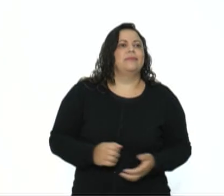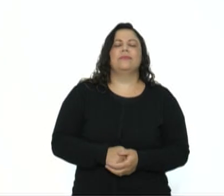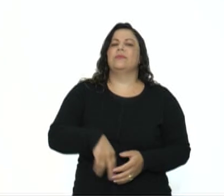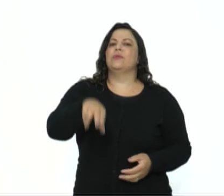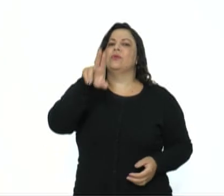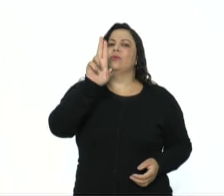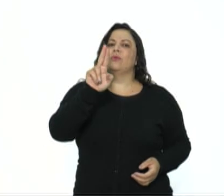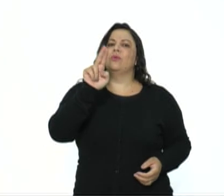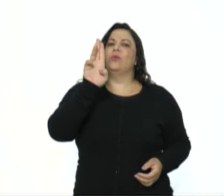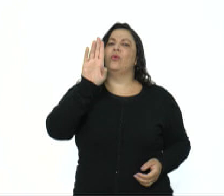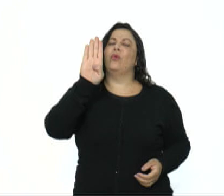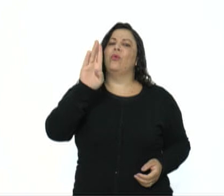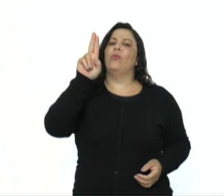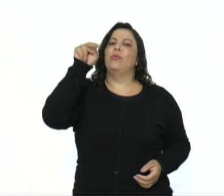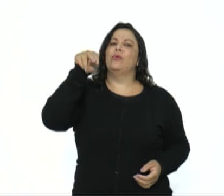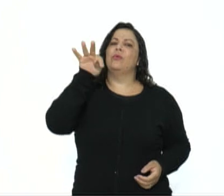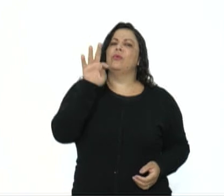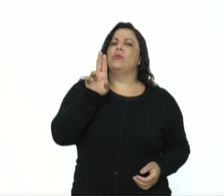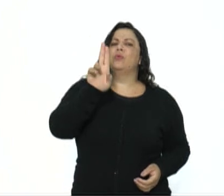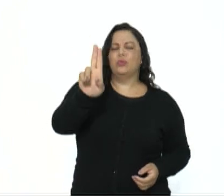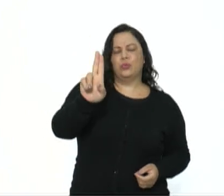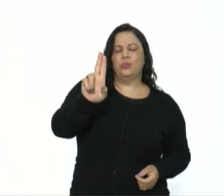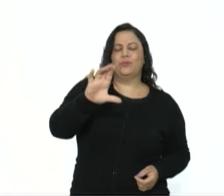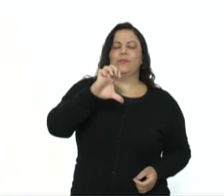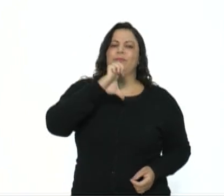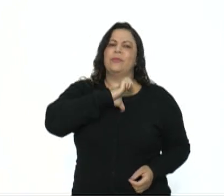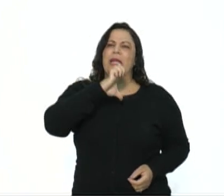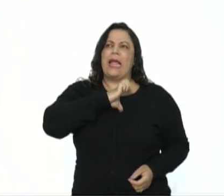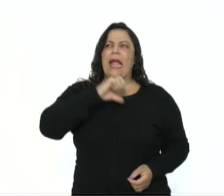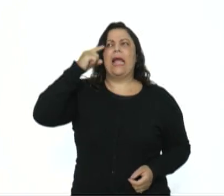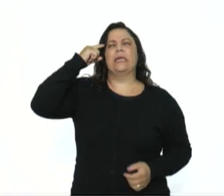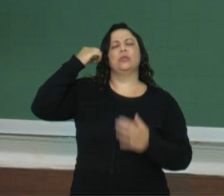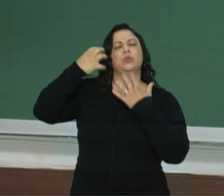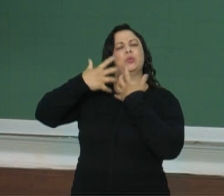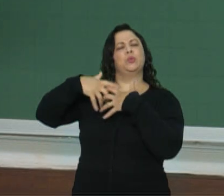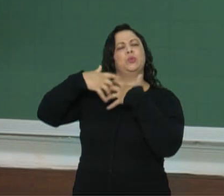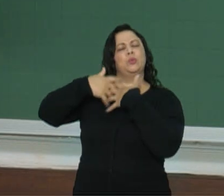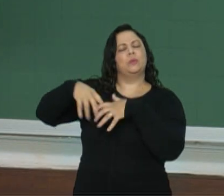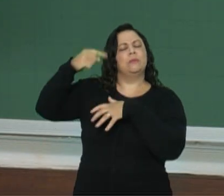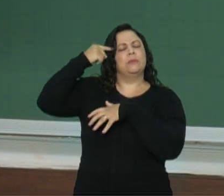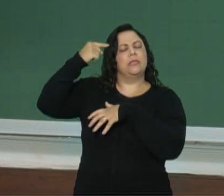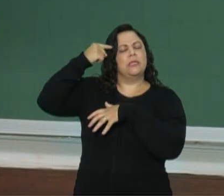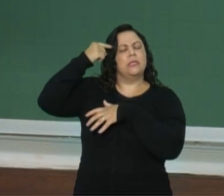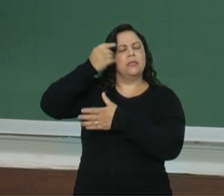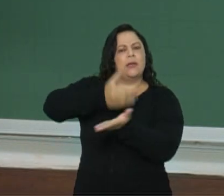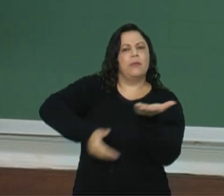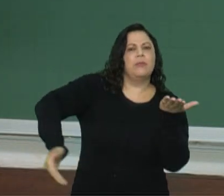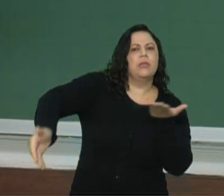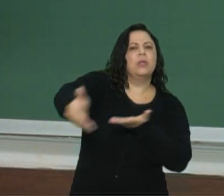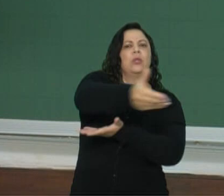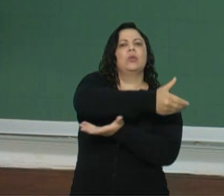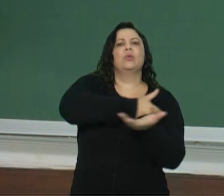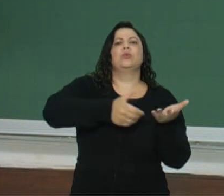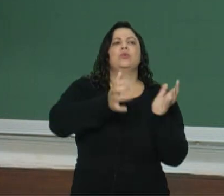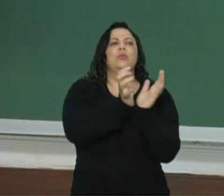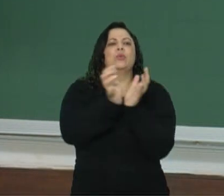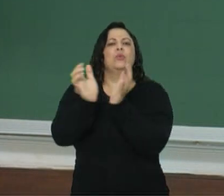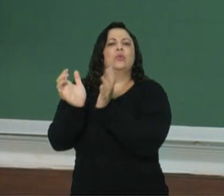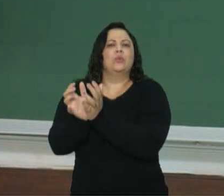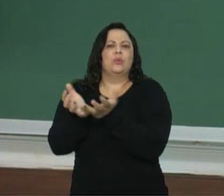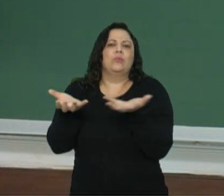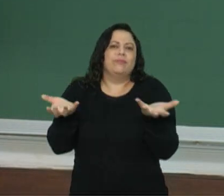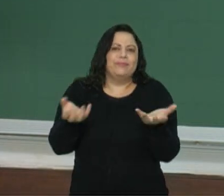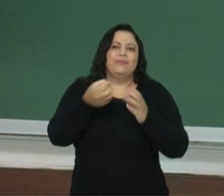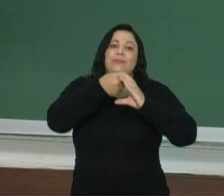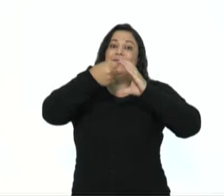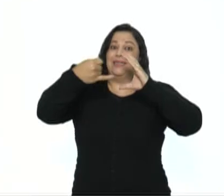Ubuntu, ética voltada para o pensamento coletivo. Então essa é uma das características que nós vimos hoje na aula. Outra